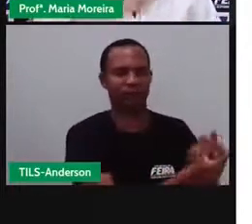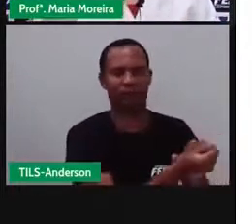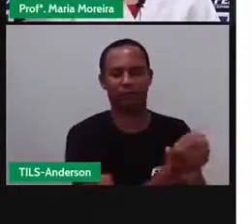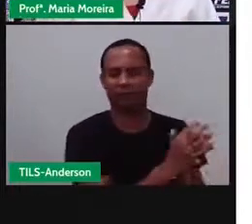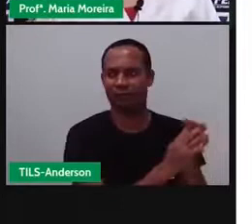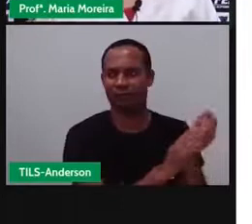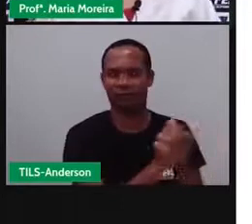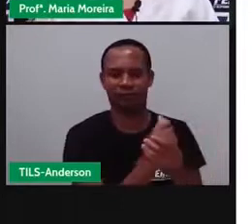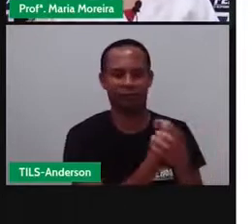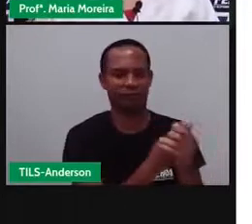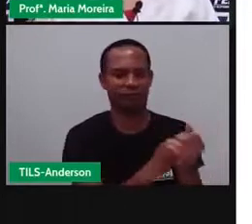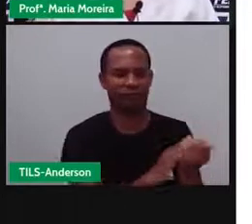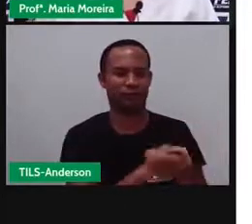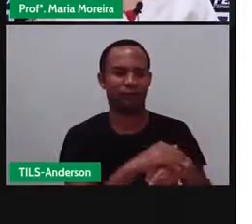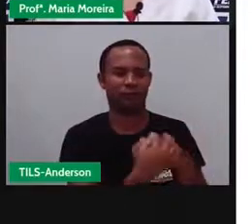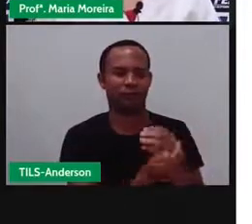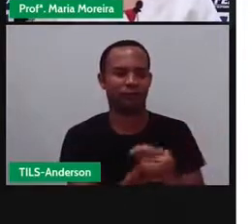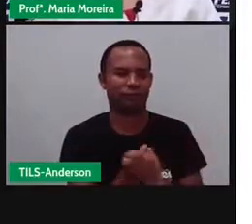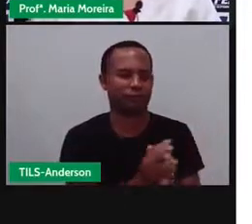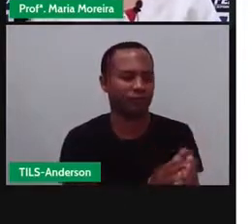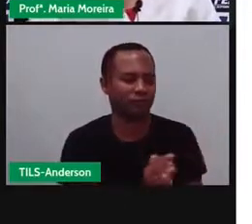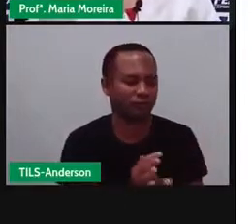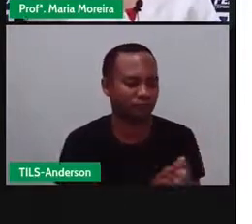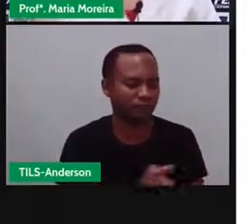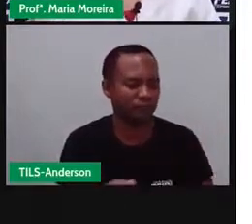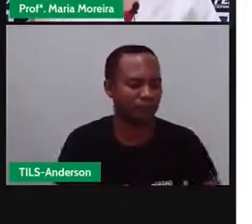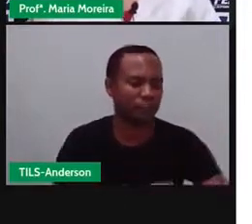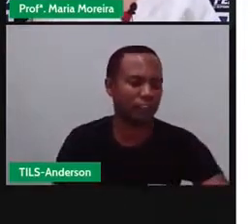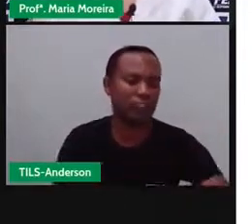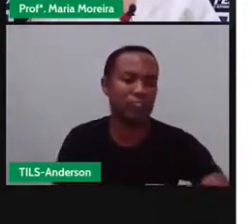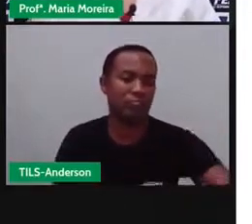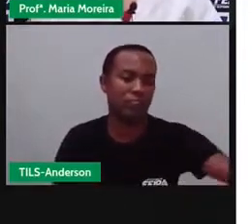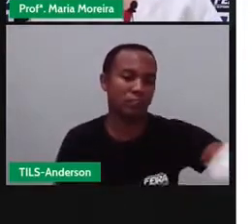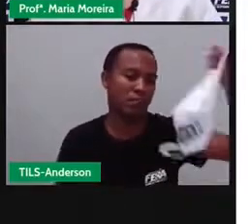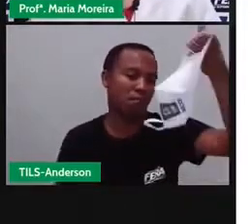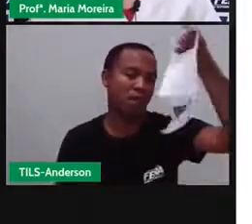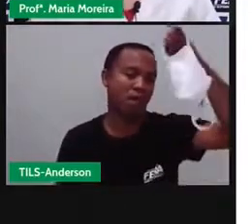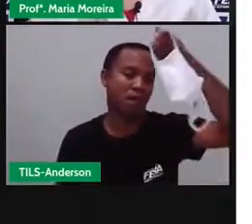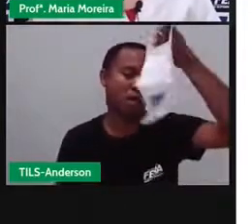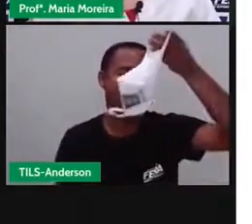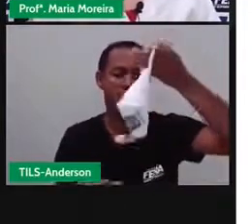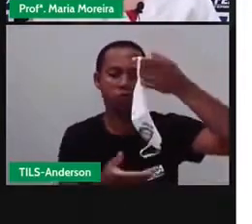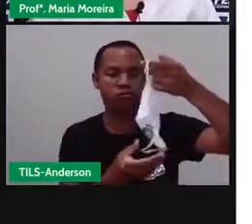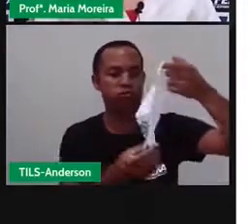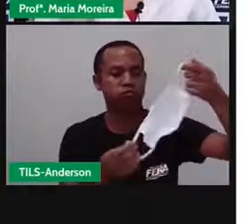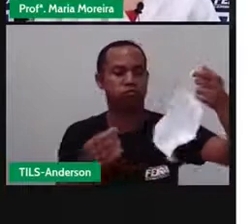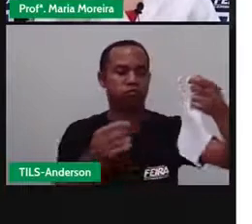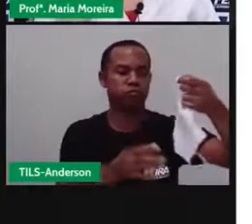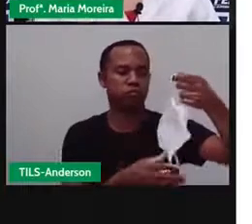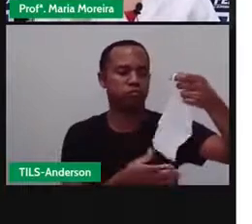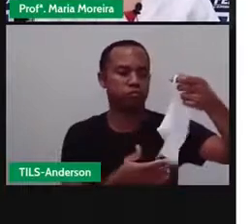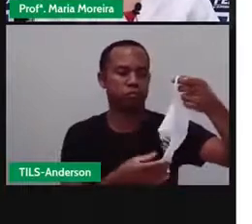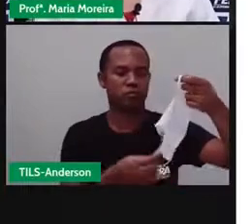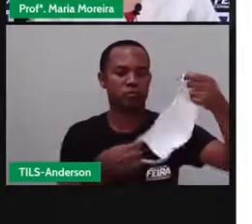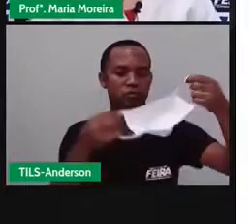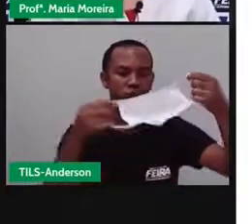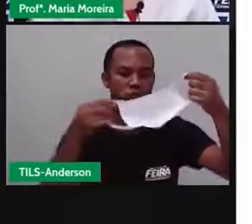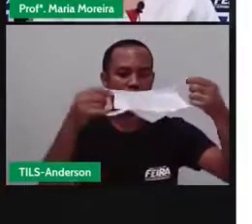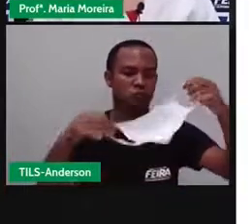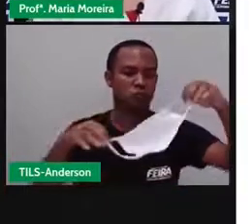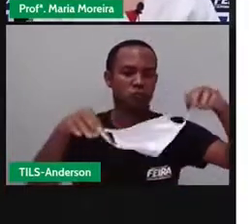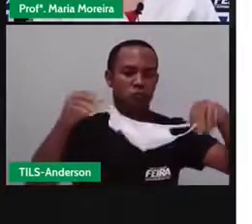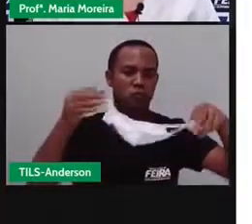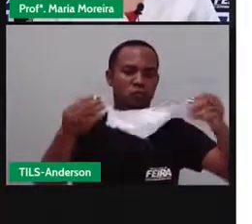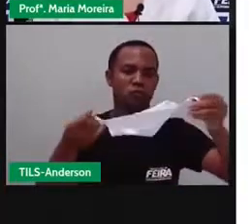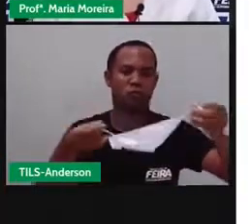máscara, se divirtam aí nesse período, né? De festejos juninos, mas com o quê? Com bastante proteção.